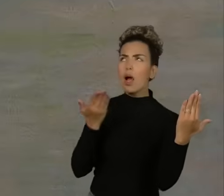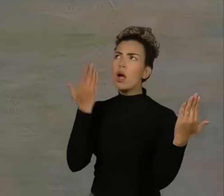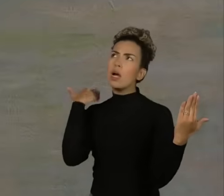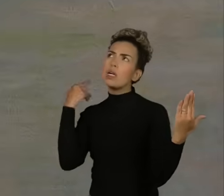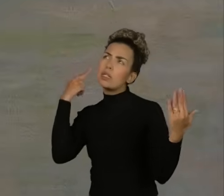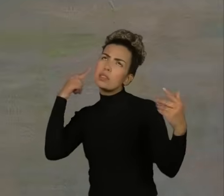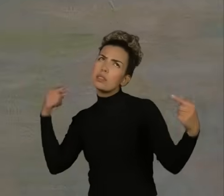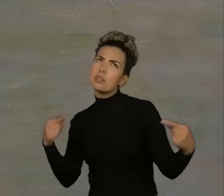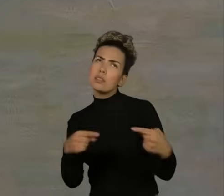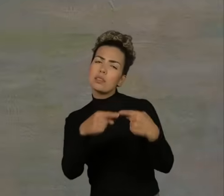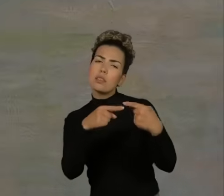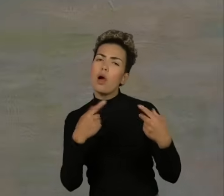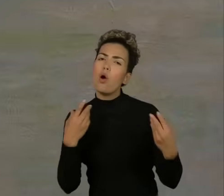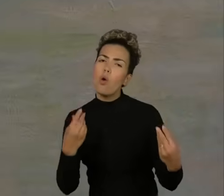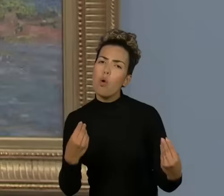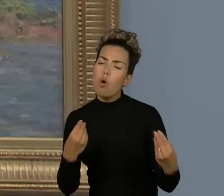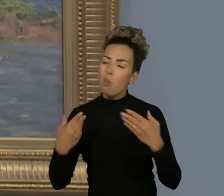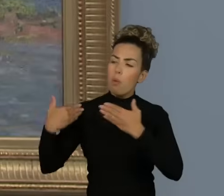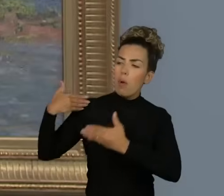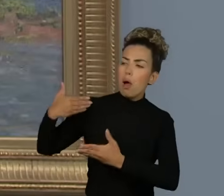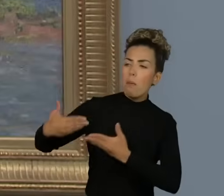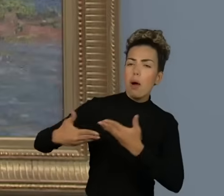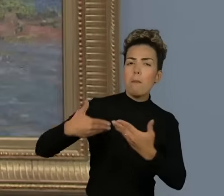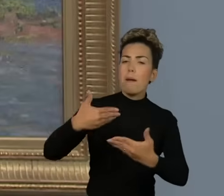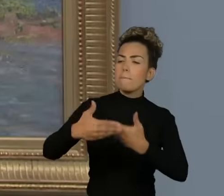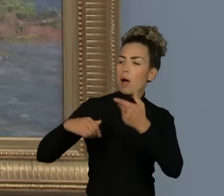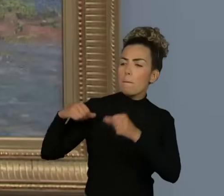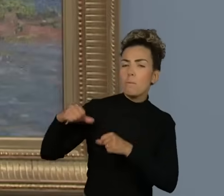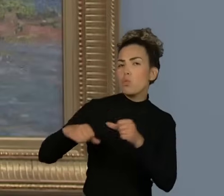Londres naquele momento e ao longo do tempo.